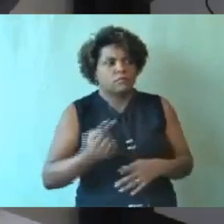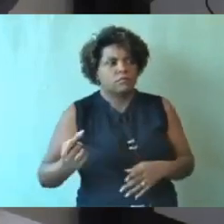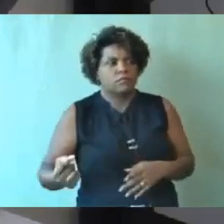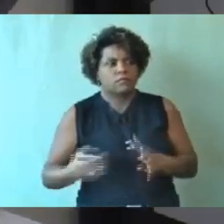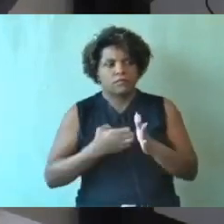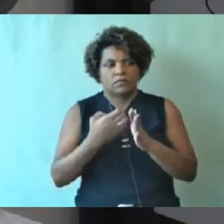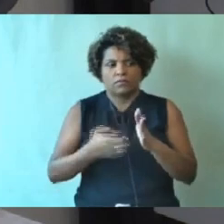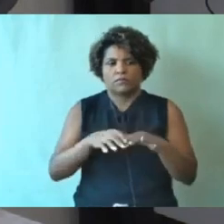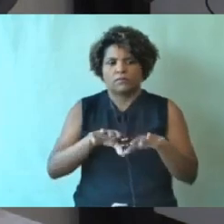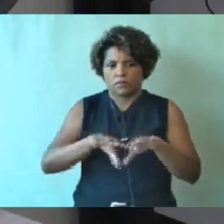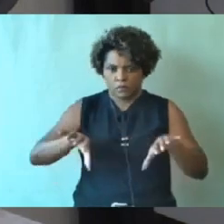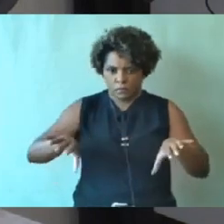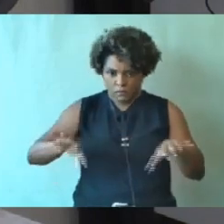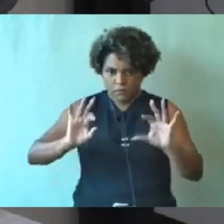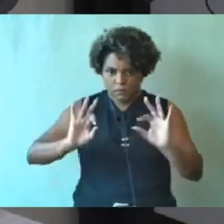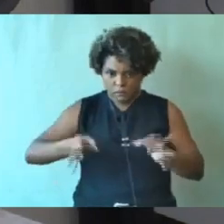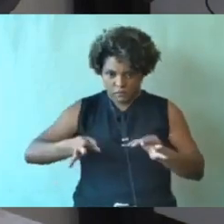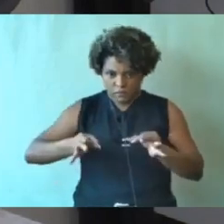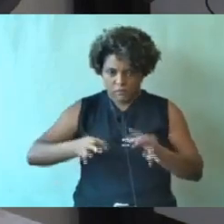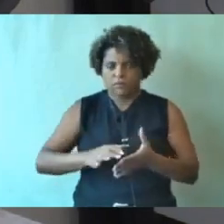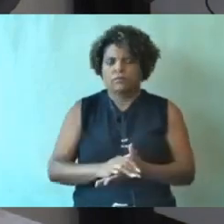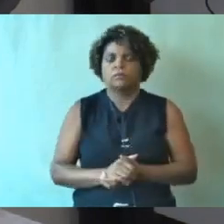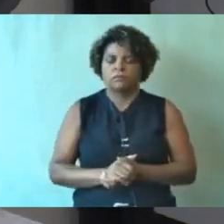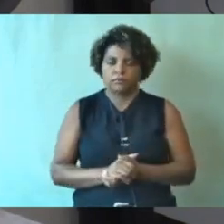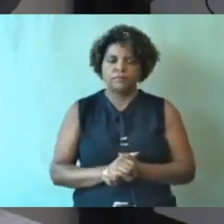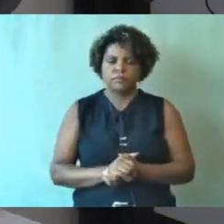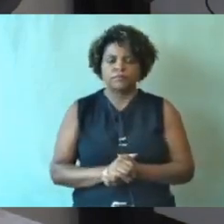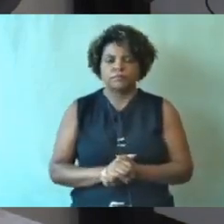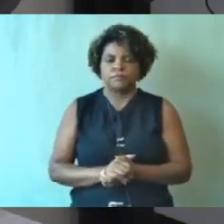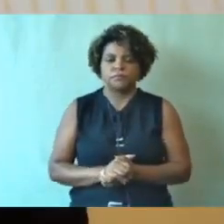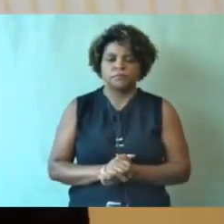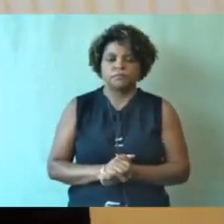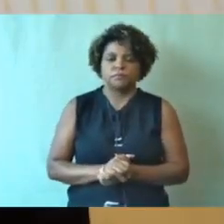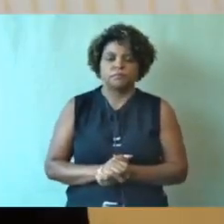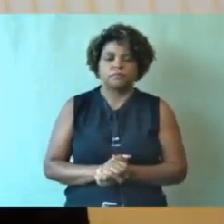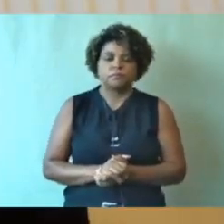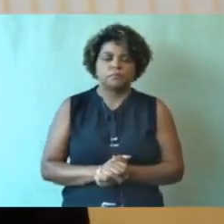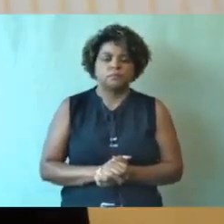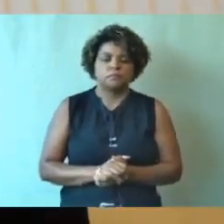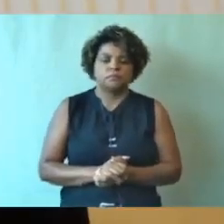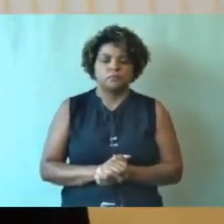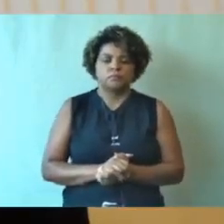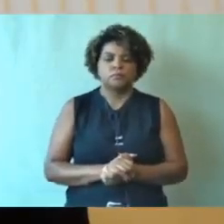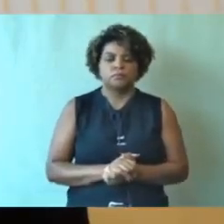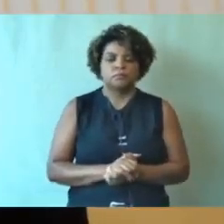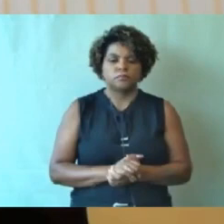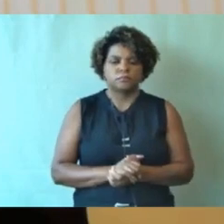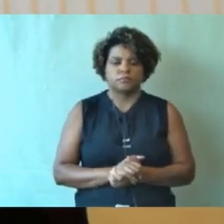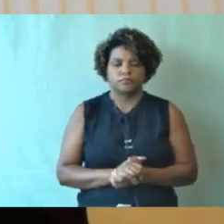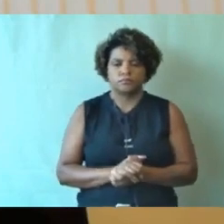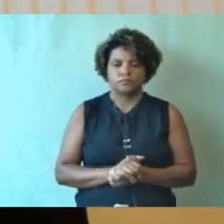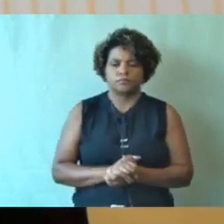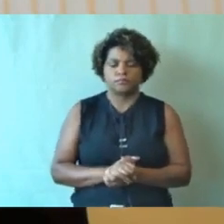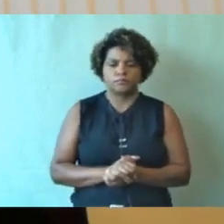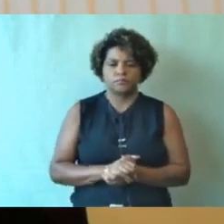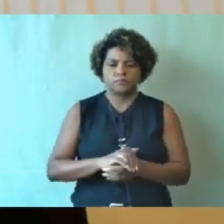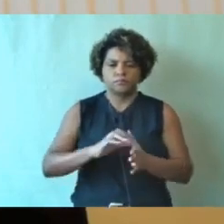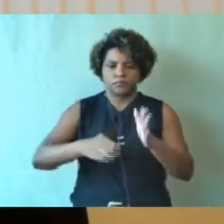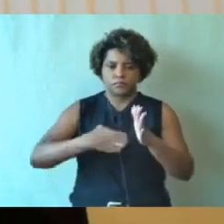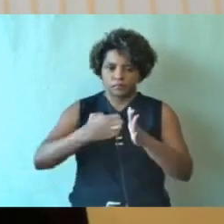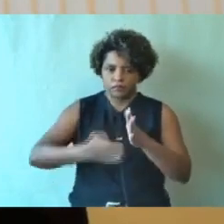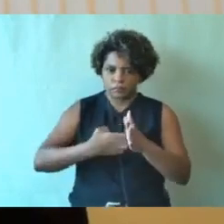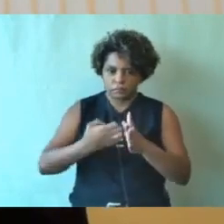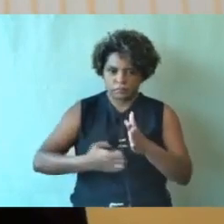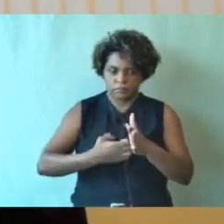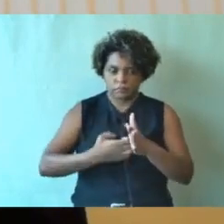separadamente. Certo. É isso mesmo? Na remuneração complementar. É isso mesmo. A empresa que fez,